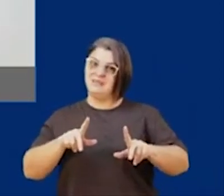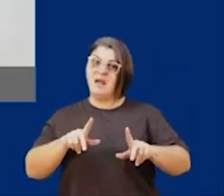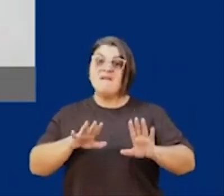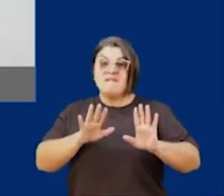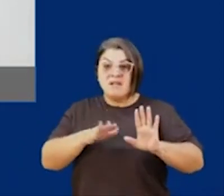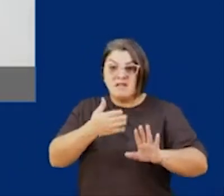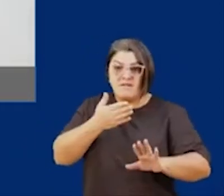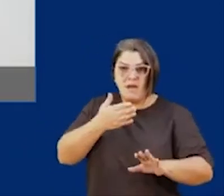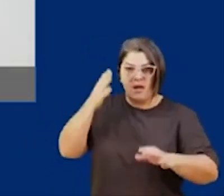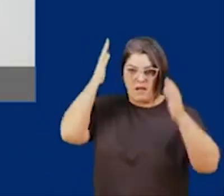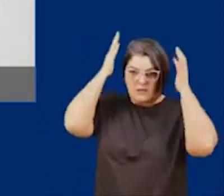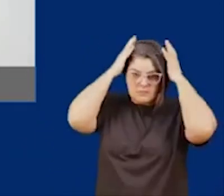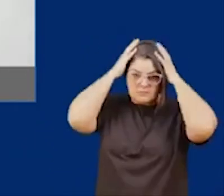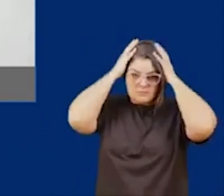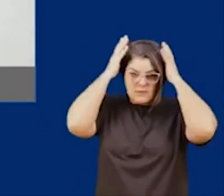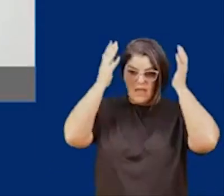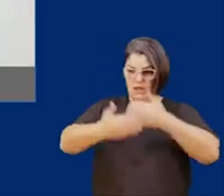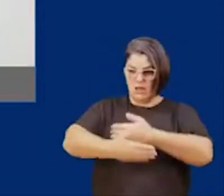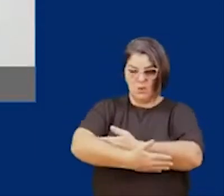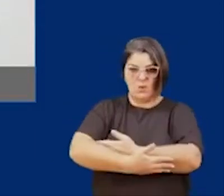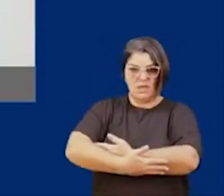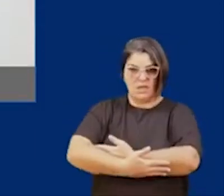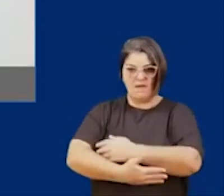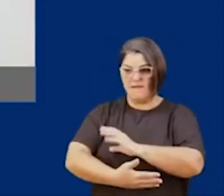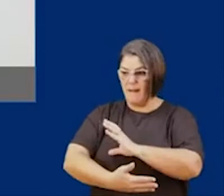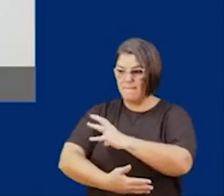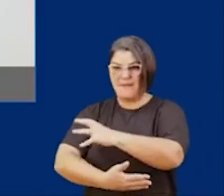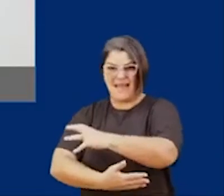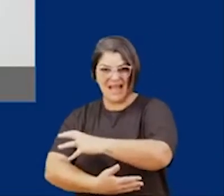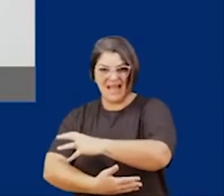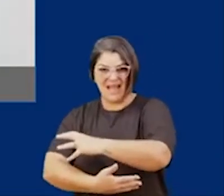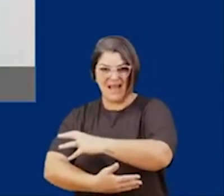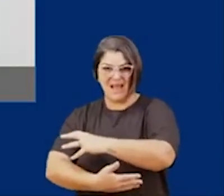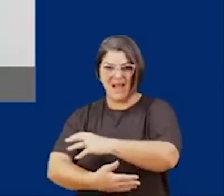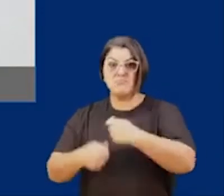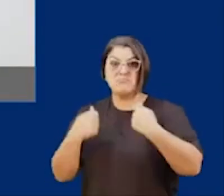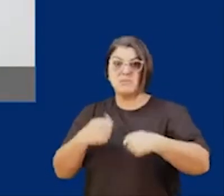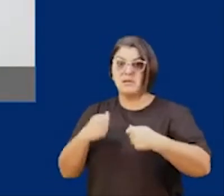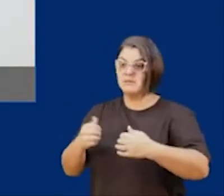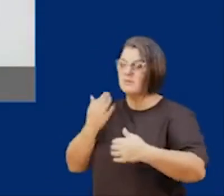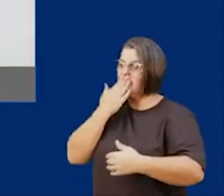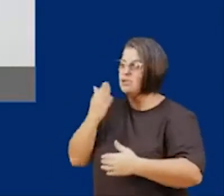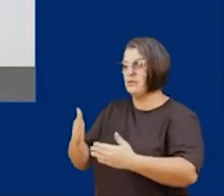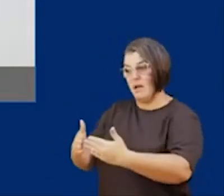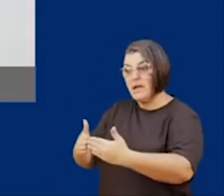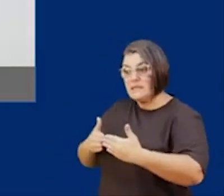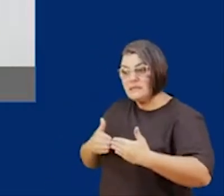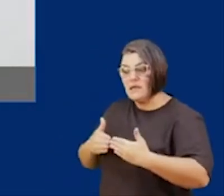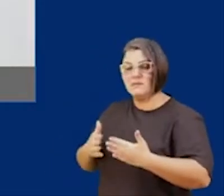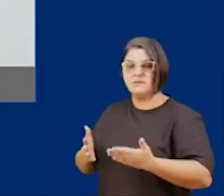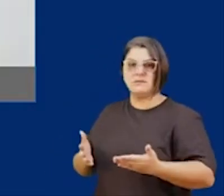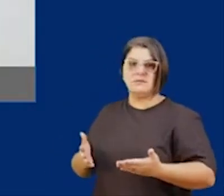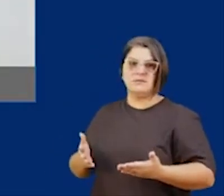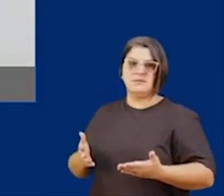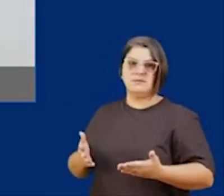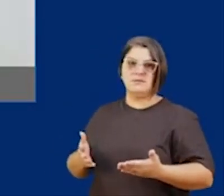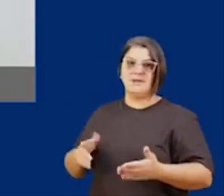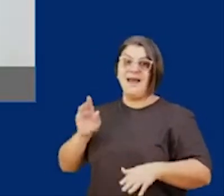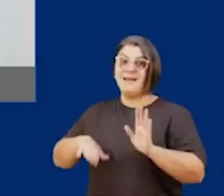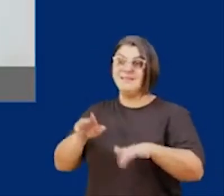Porque esse bebê é tão precioso que ela pode achar que a gente está machucando ele. Então, quantas mulheres, né? Então, é desse